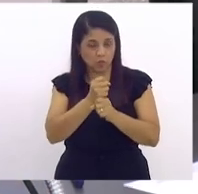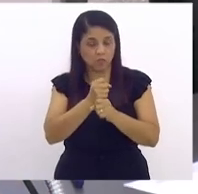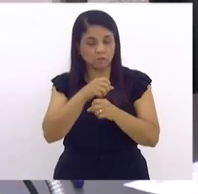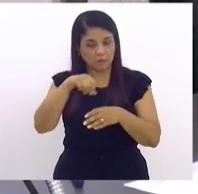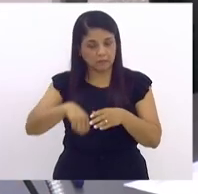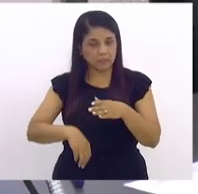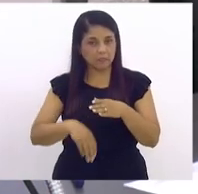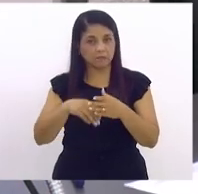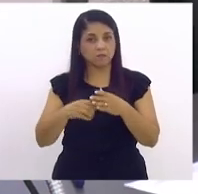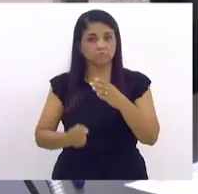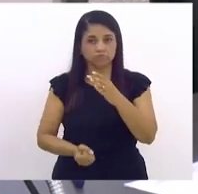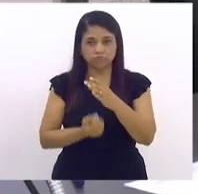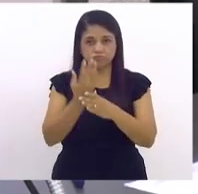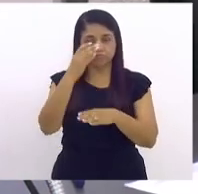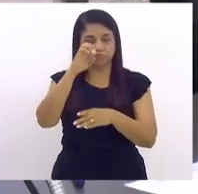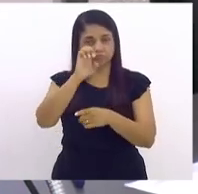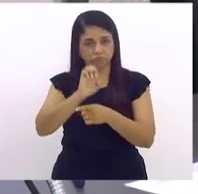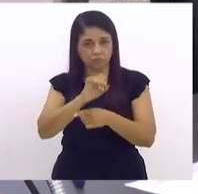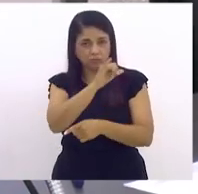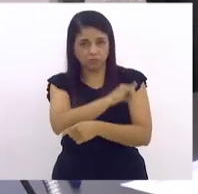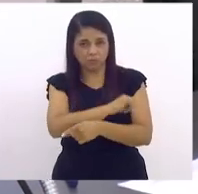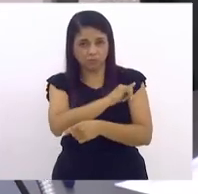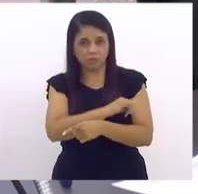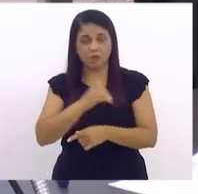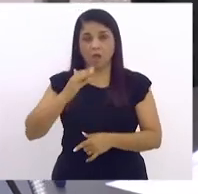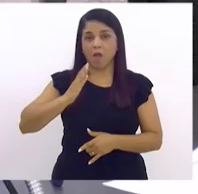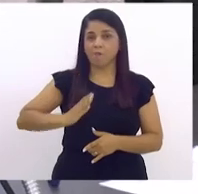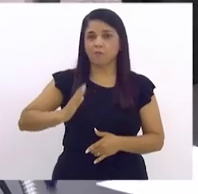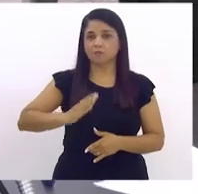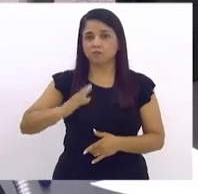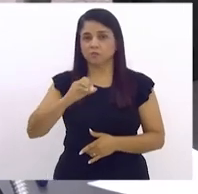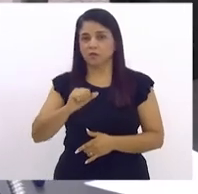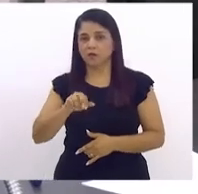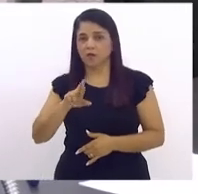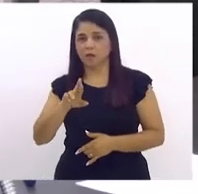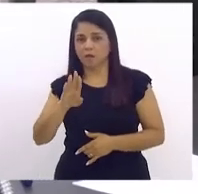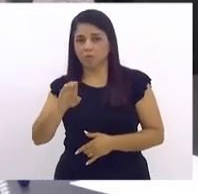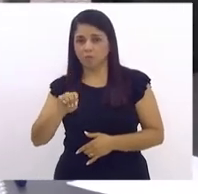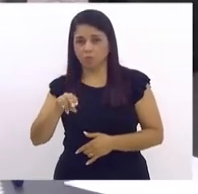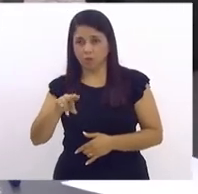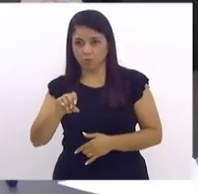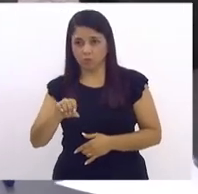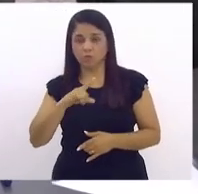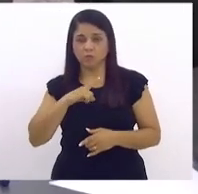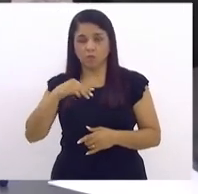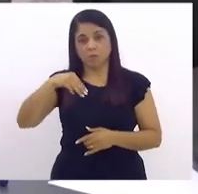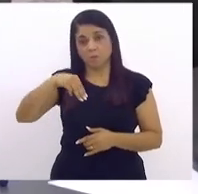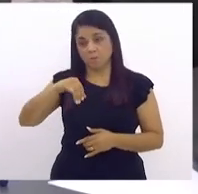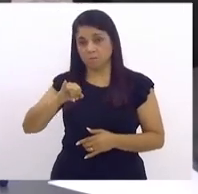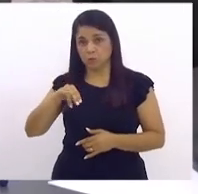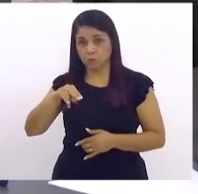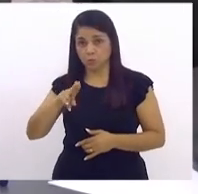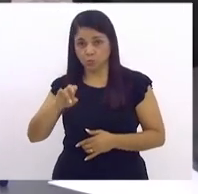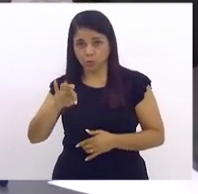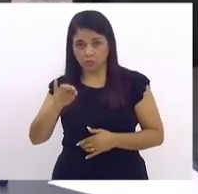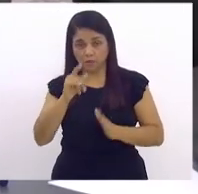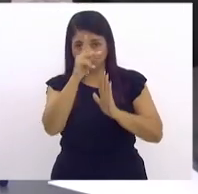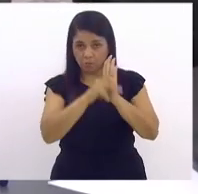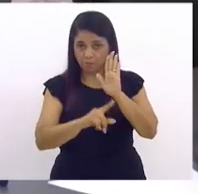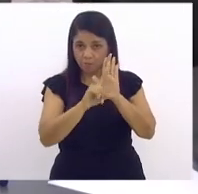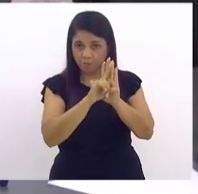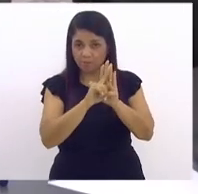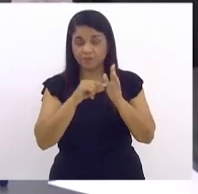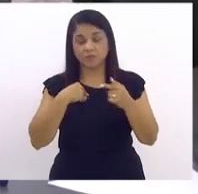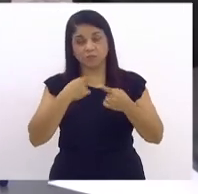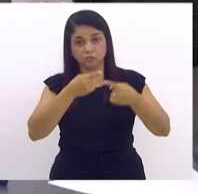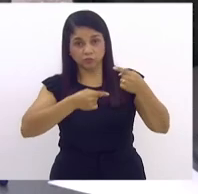Janeiro da Bolsa de Carbono. E há uma minuta de um PL que